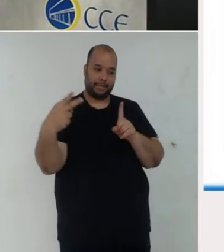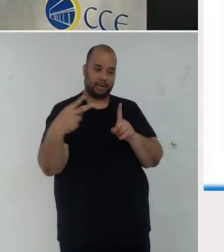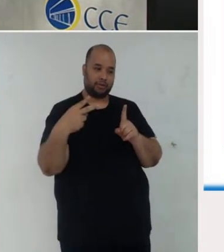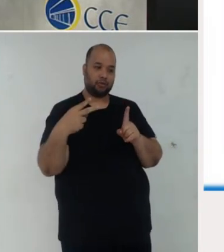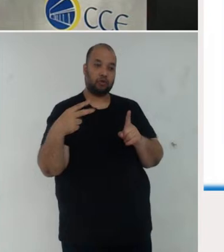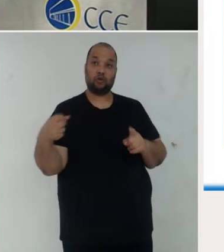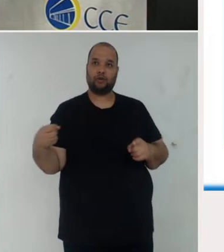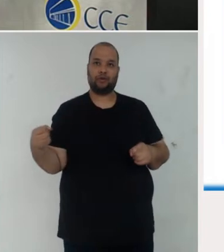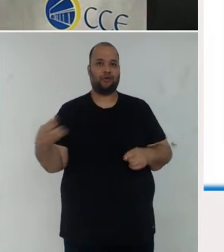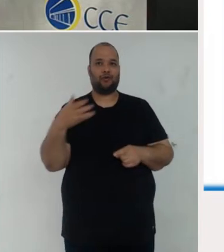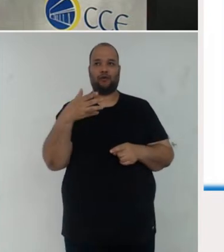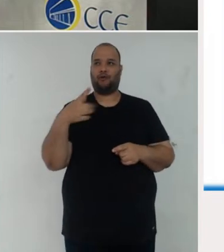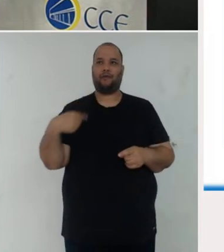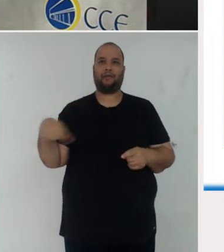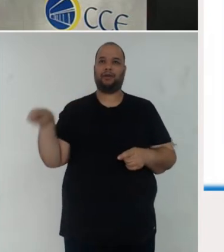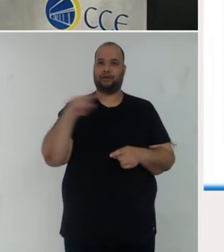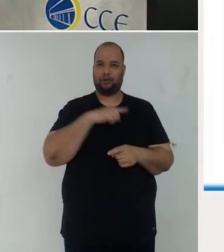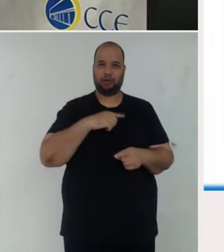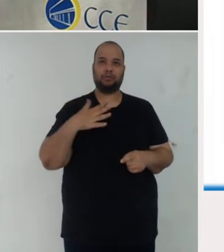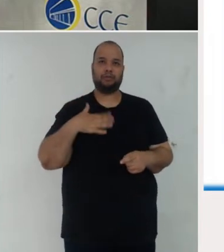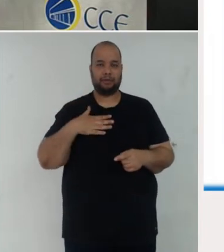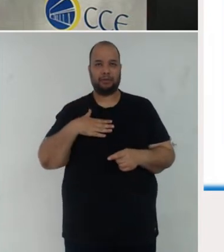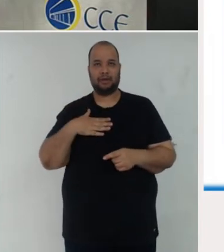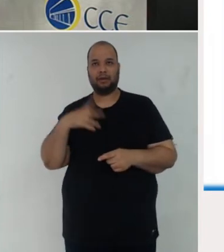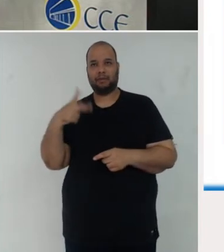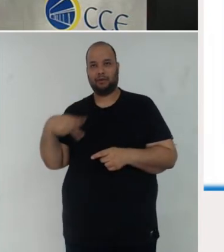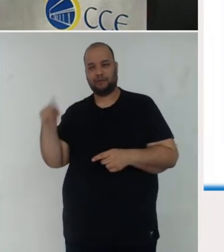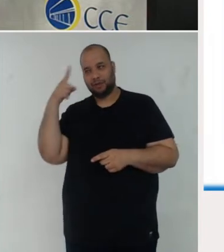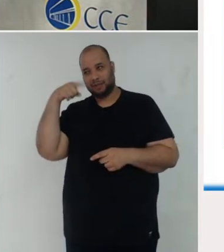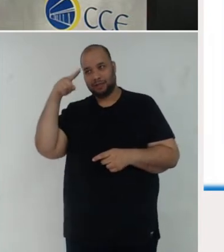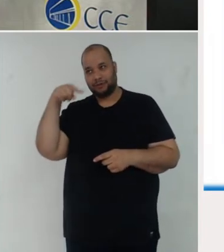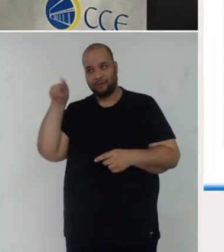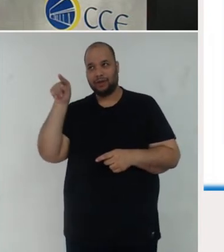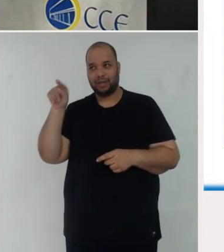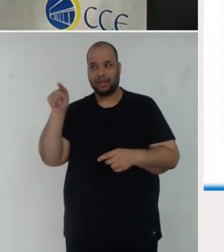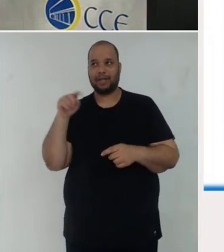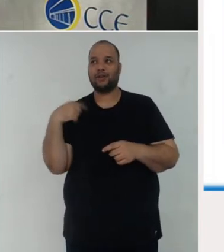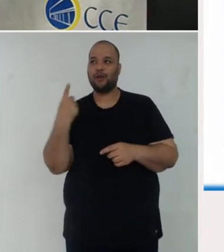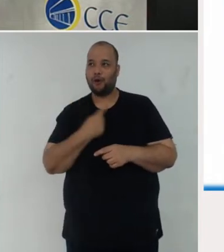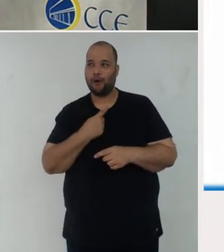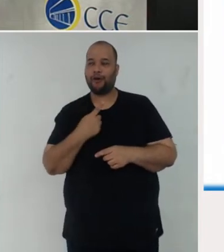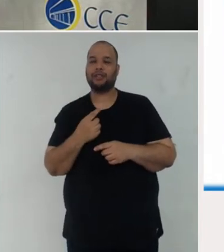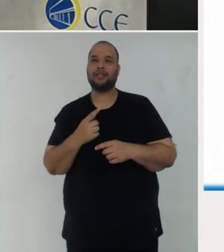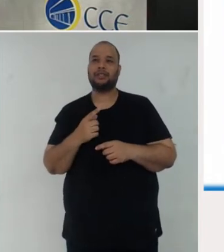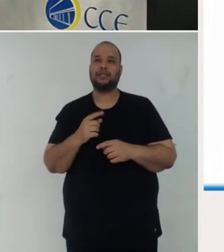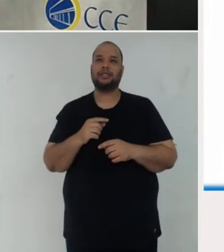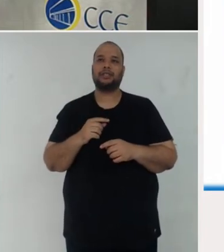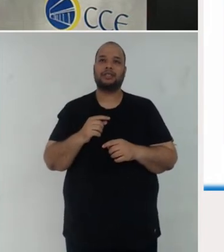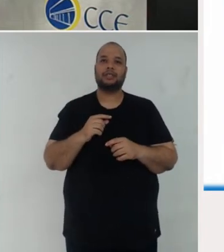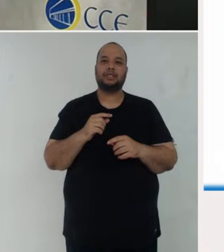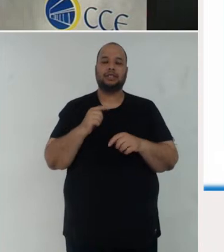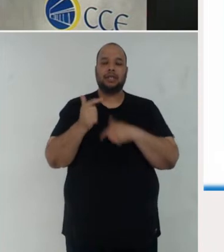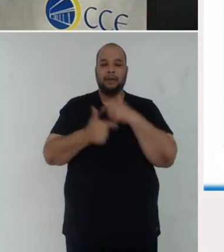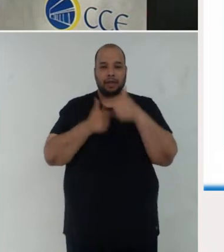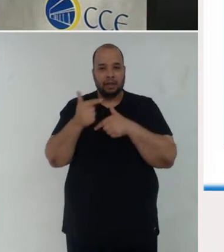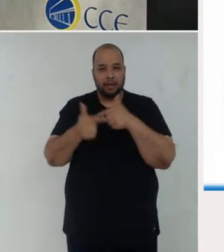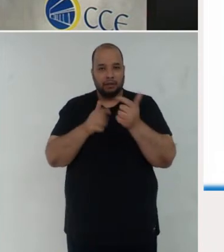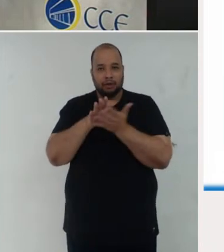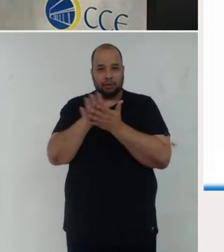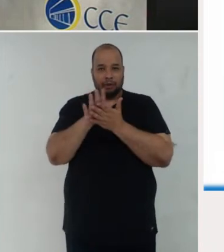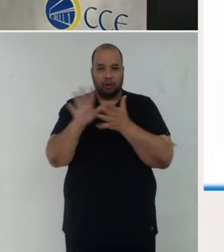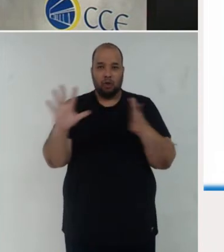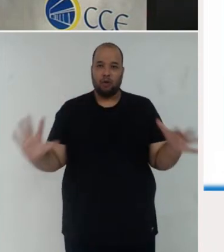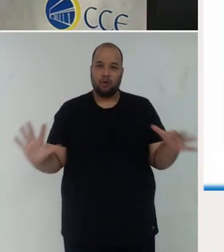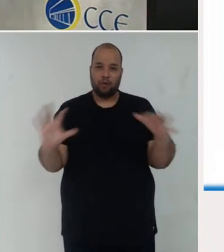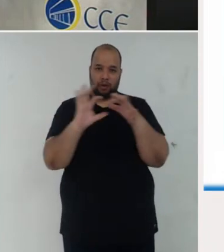diria, inovadora para a gente, pelo menos para mim e para a professora Silvana, que é uma publicação onde a gente trabalha na união